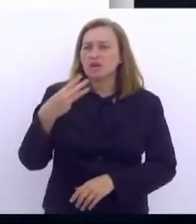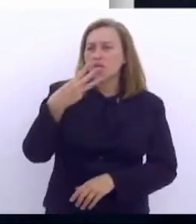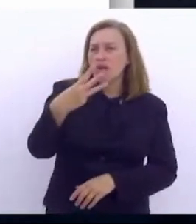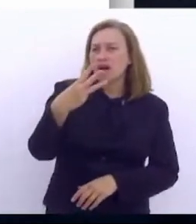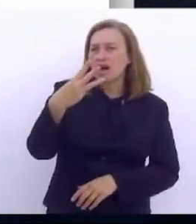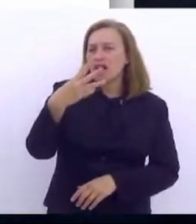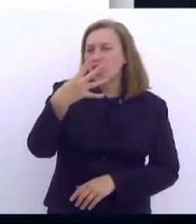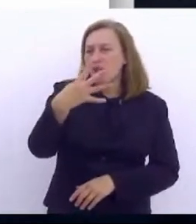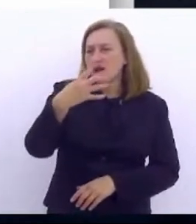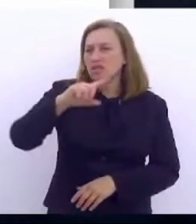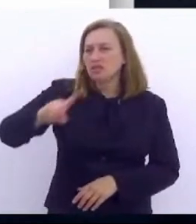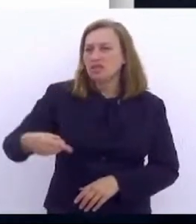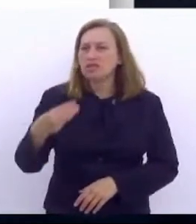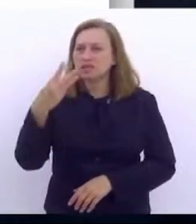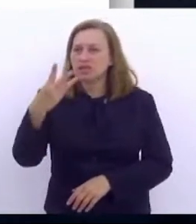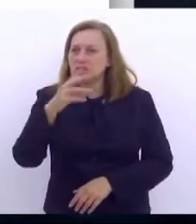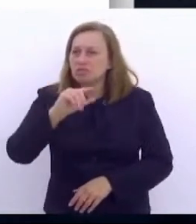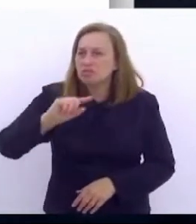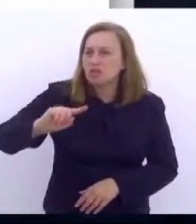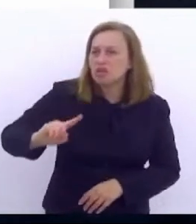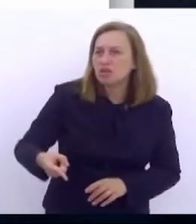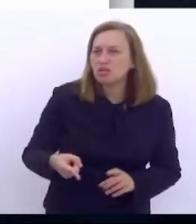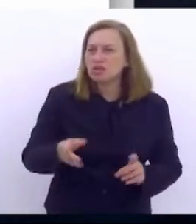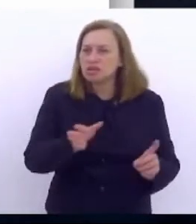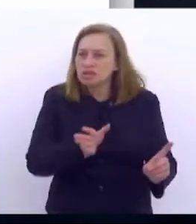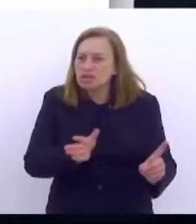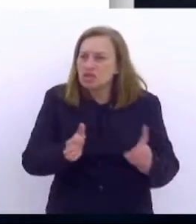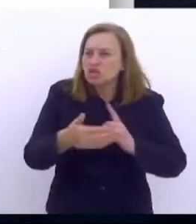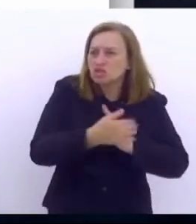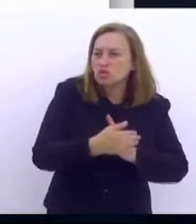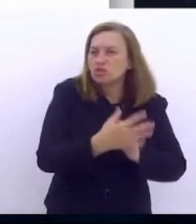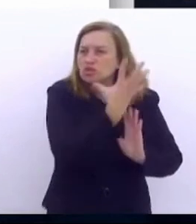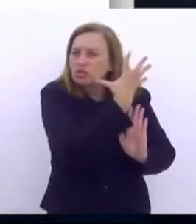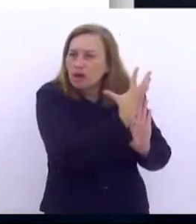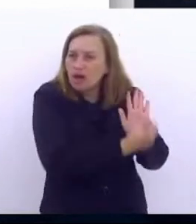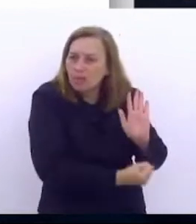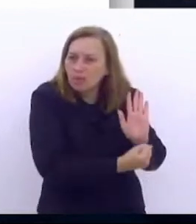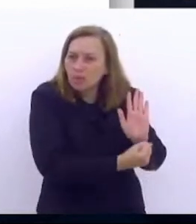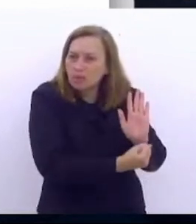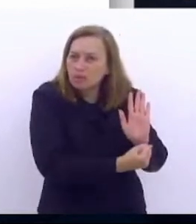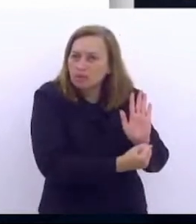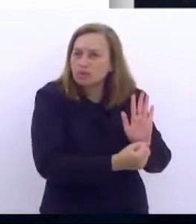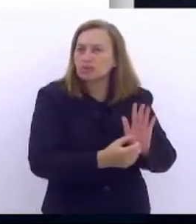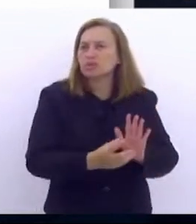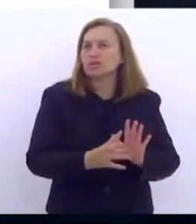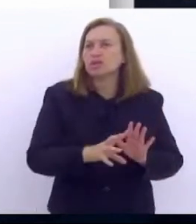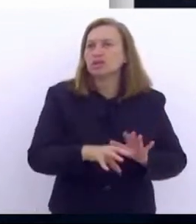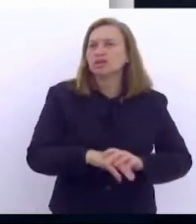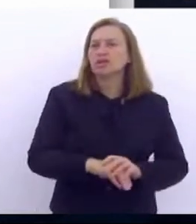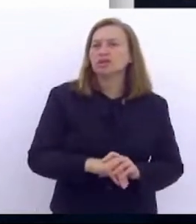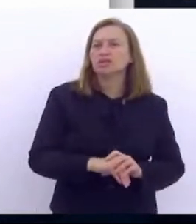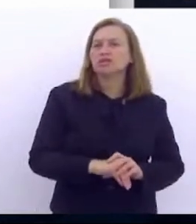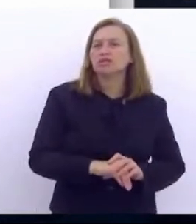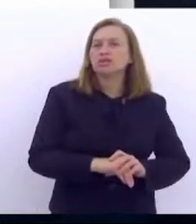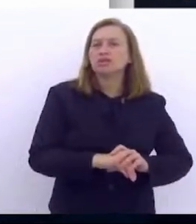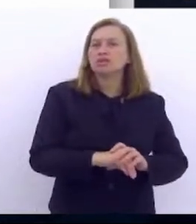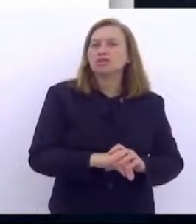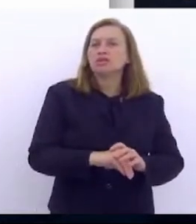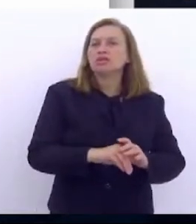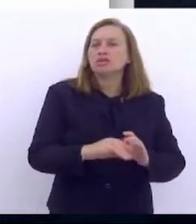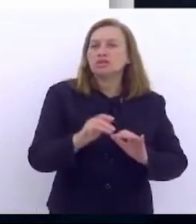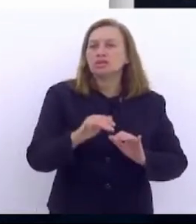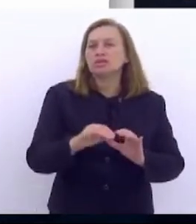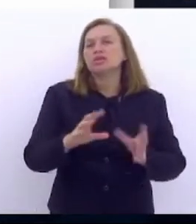4,3 milhões de abortos clandestinos apurados, né, e que estão nesse quadro geral de abortos do mundo,